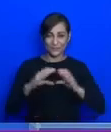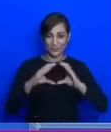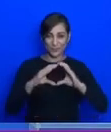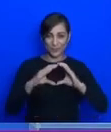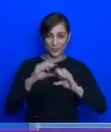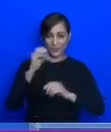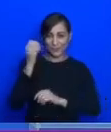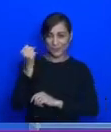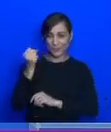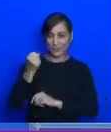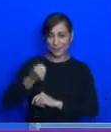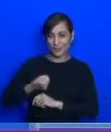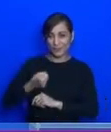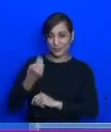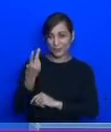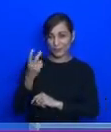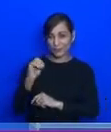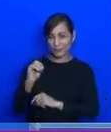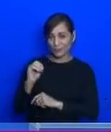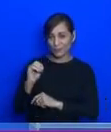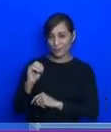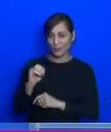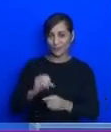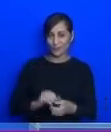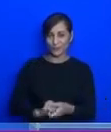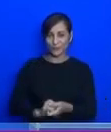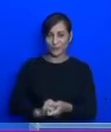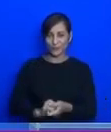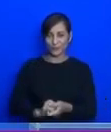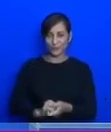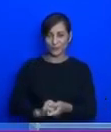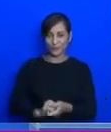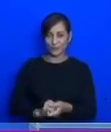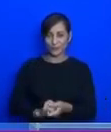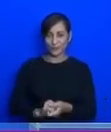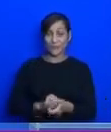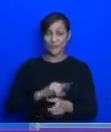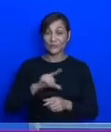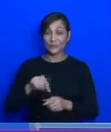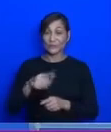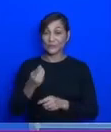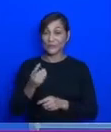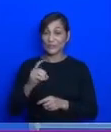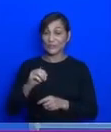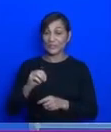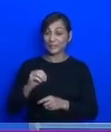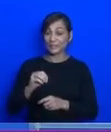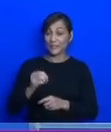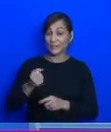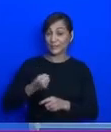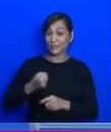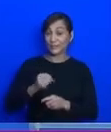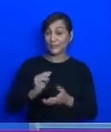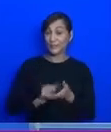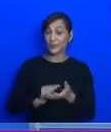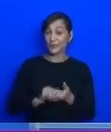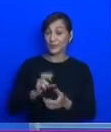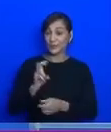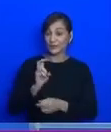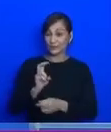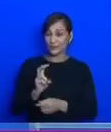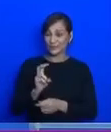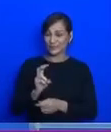Bola branca, número 20. Branca, 20. Foram sorteados 10 números. Faltam